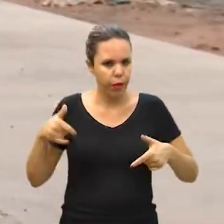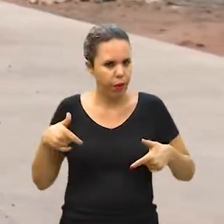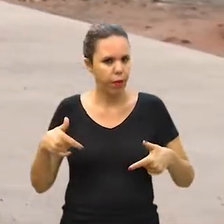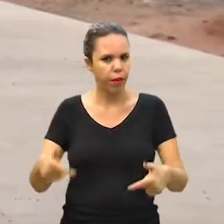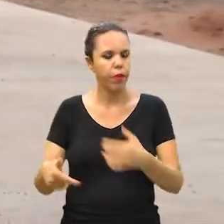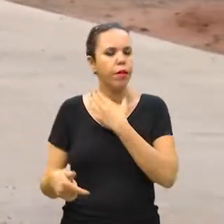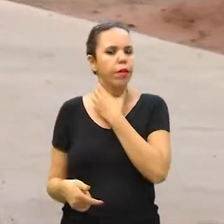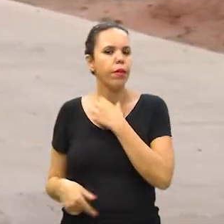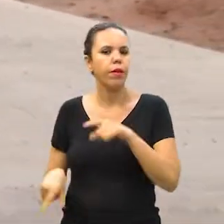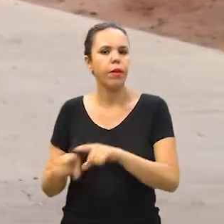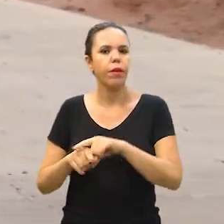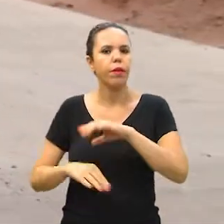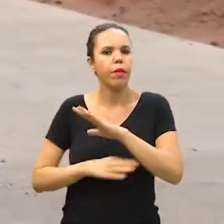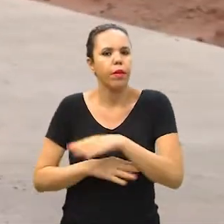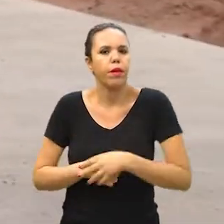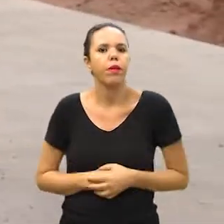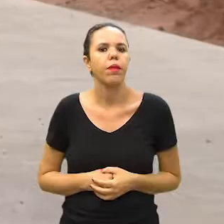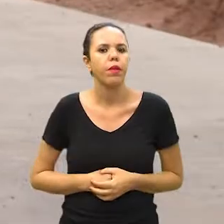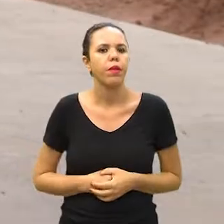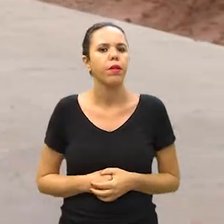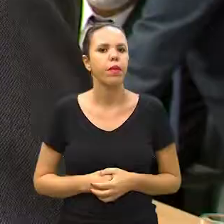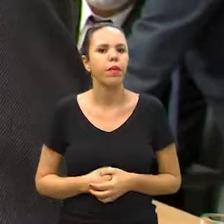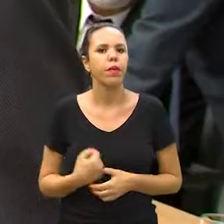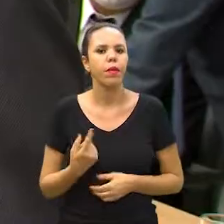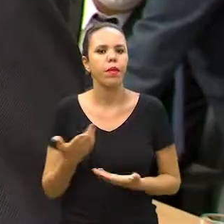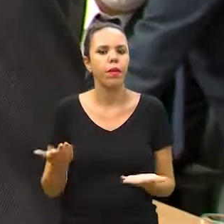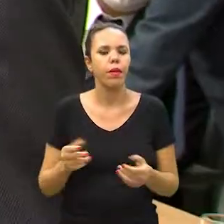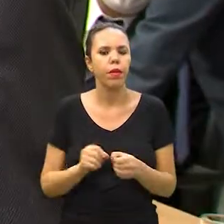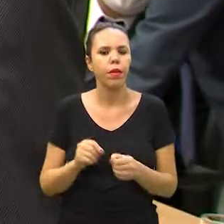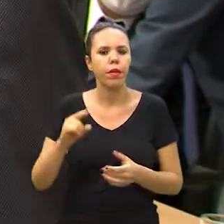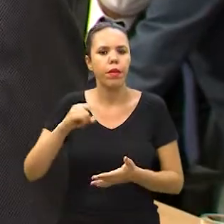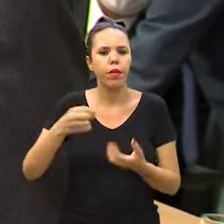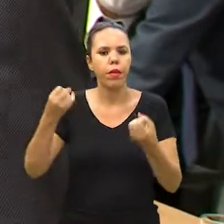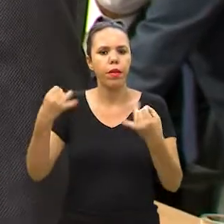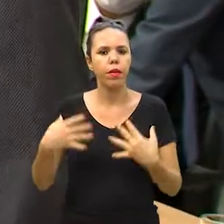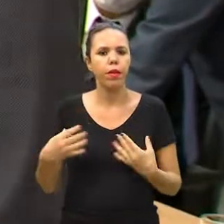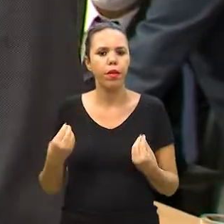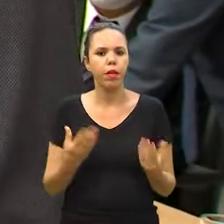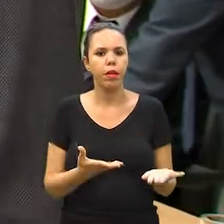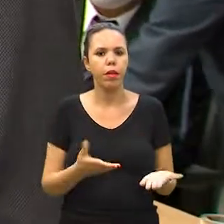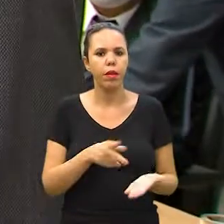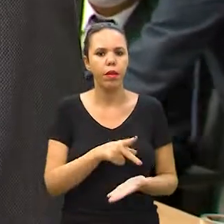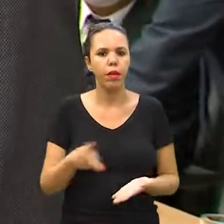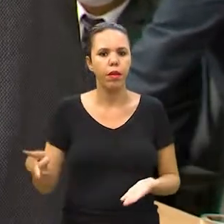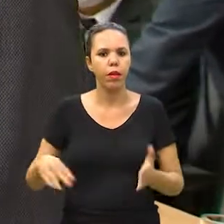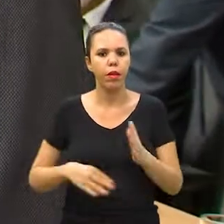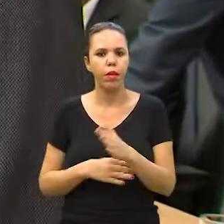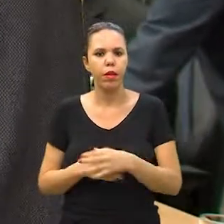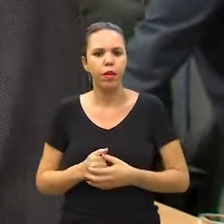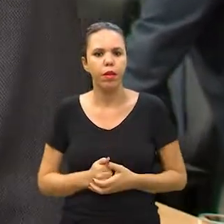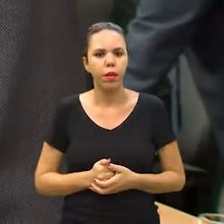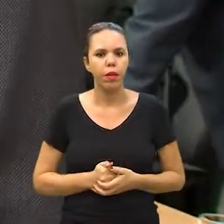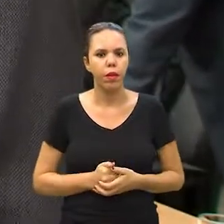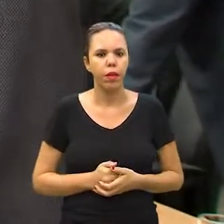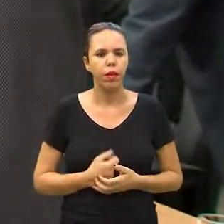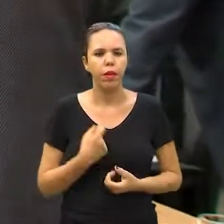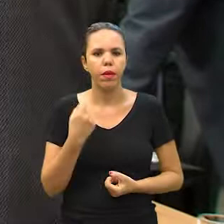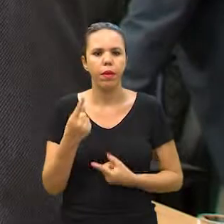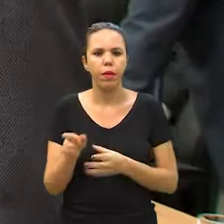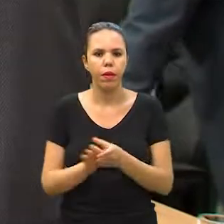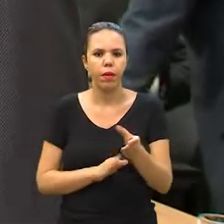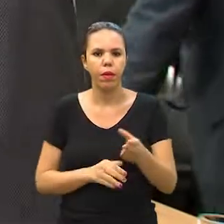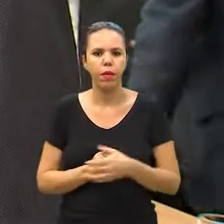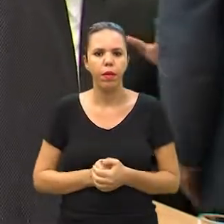importante atuação também da Câmara de Campinas. E nós agora faremos um relatório e encaminharemos à presidência da Casa com